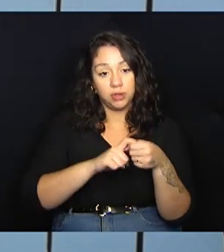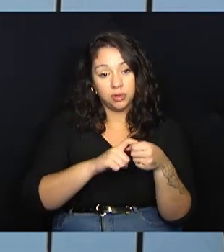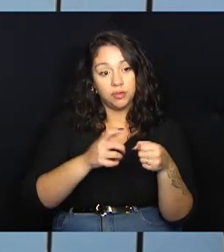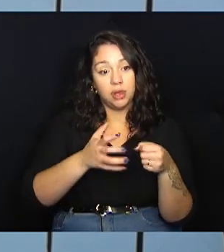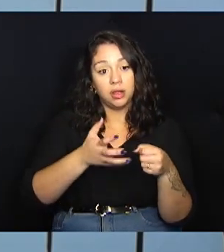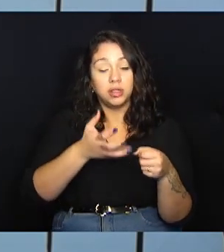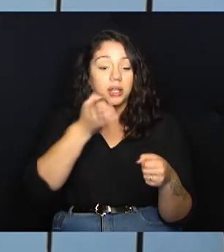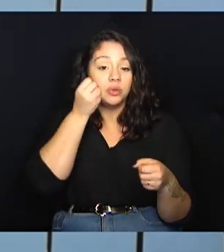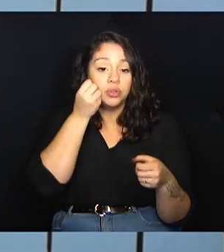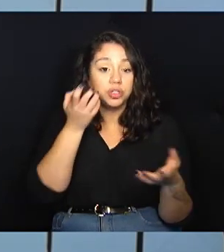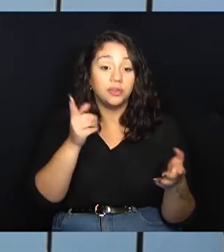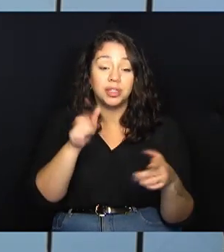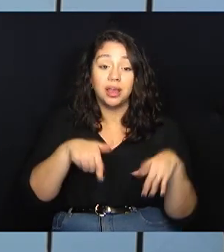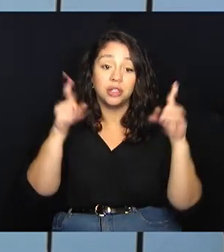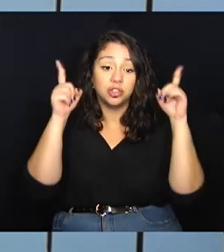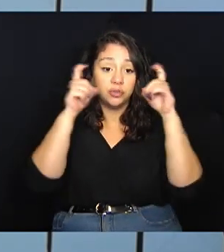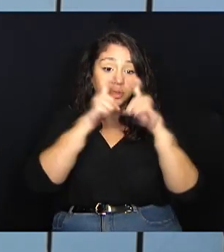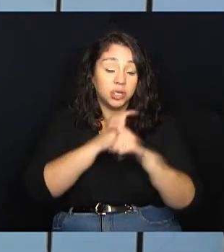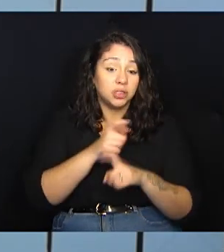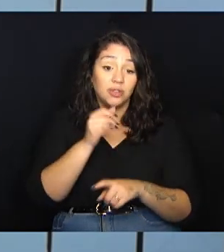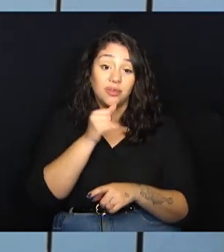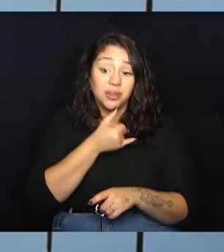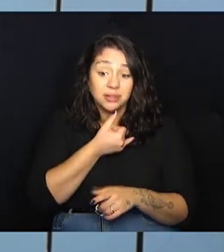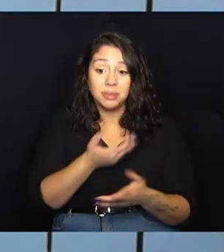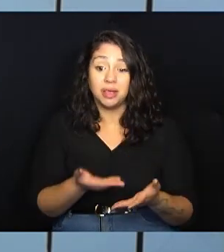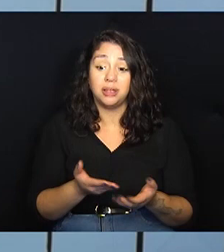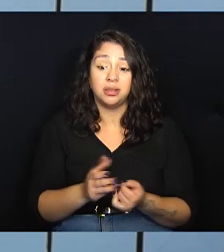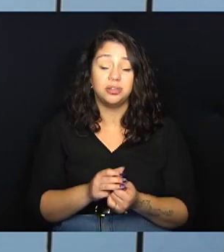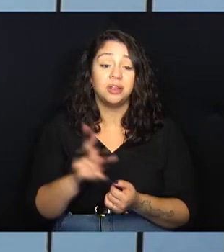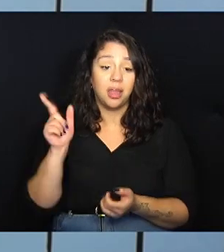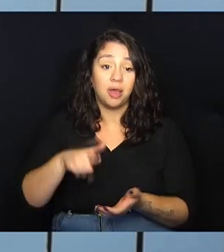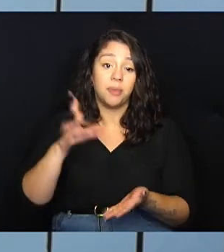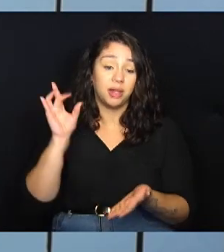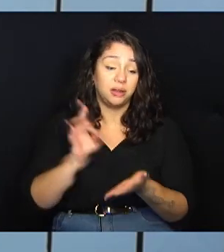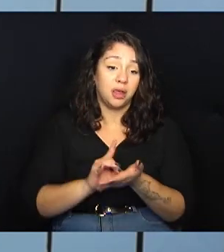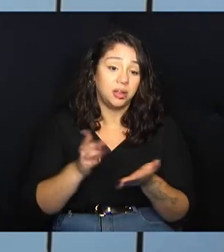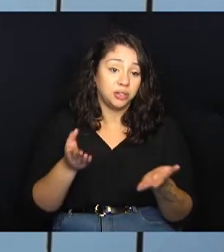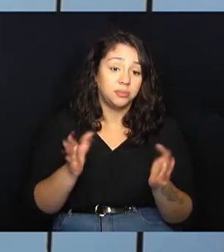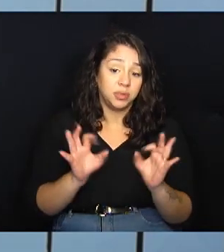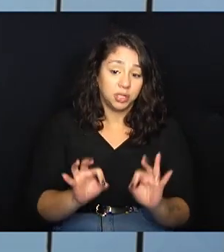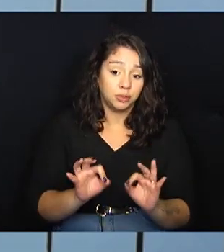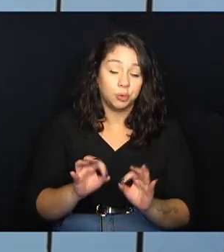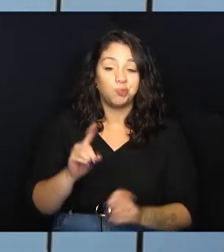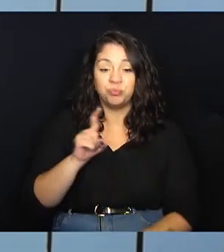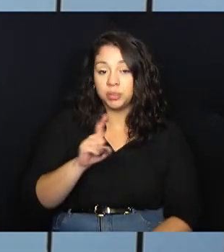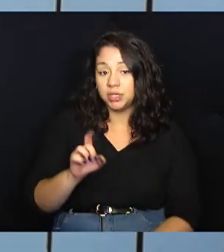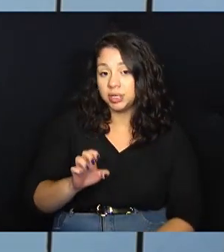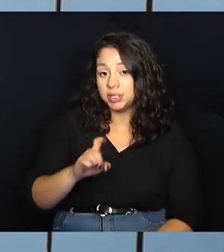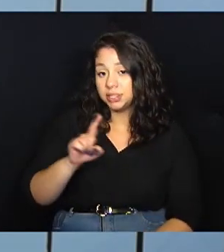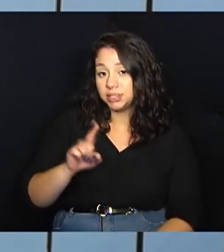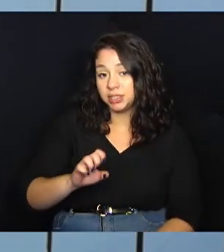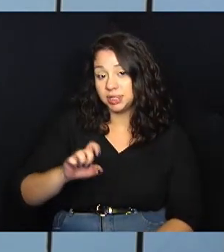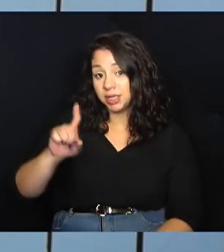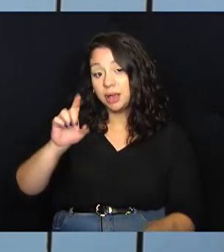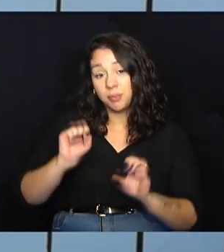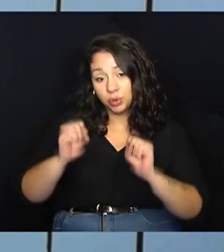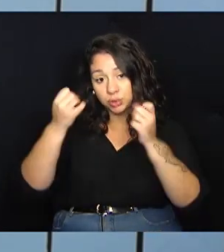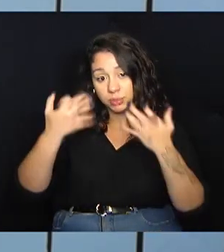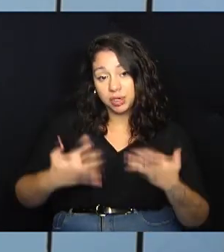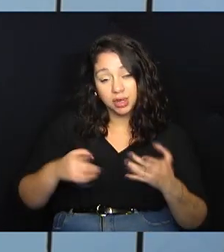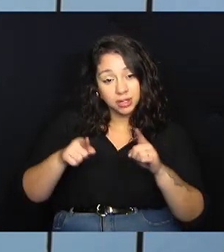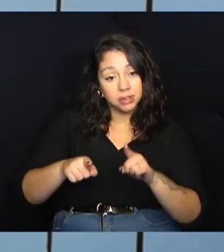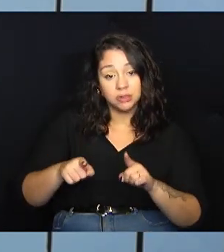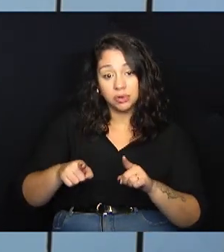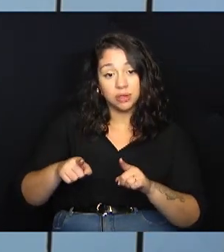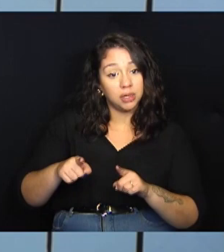adotiva, que é muito difícil, né, Mirna? Infelizmente, também é uma realidade. A Zezé pode trazer, né, essa realidade para nós. Ninguém